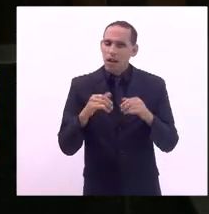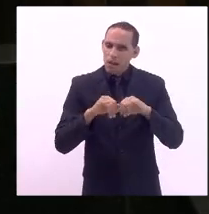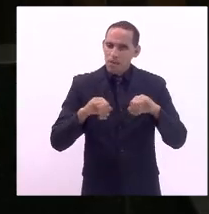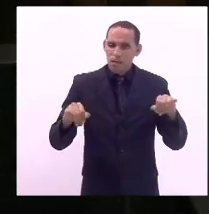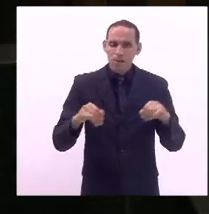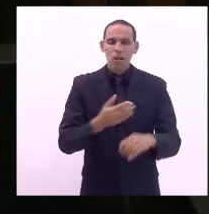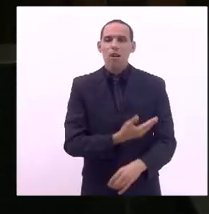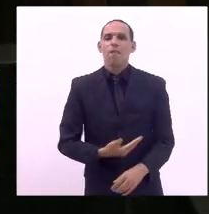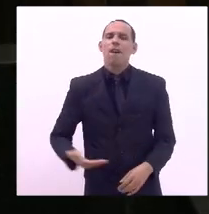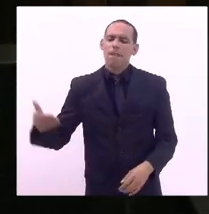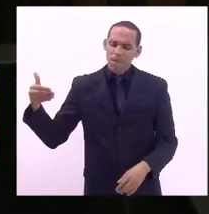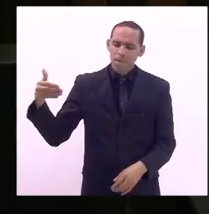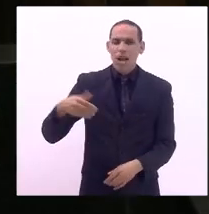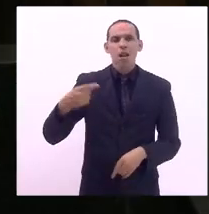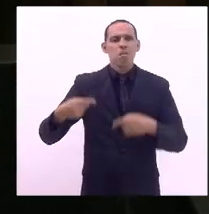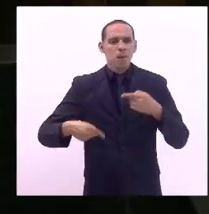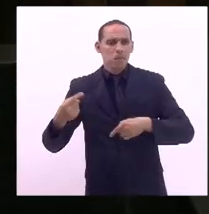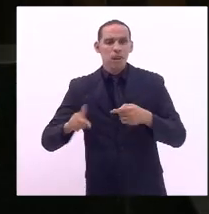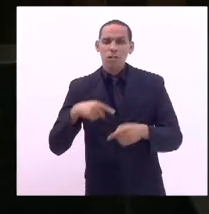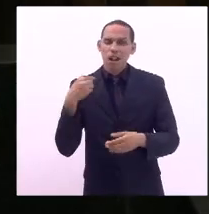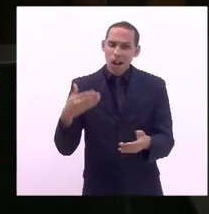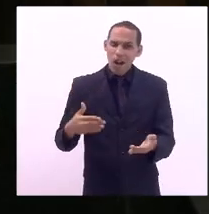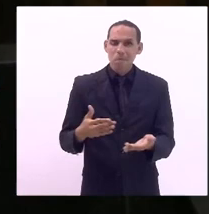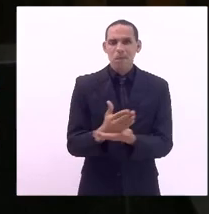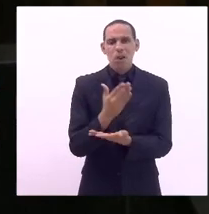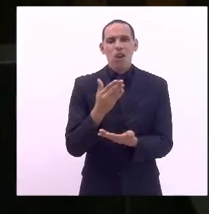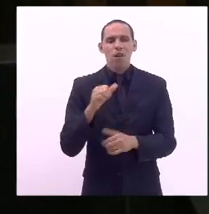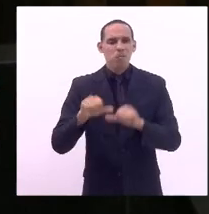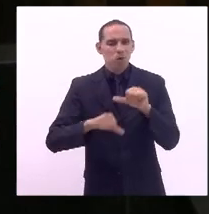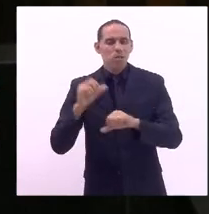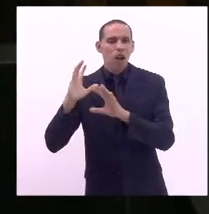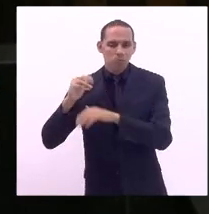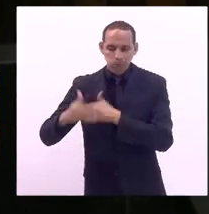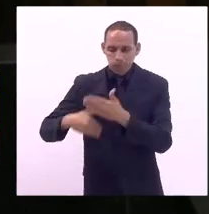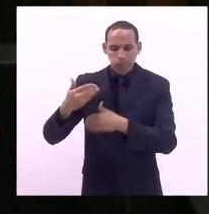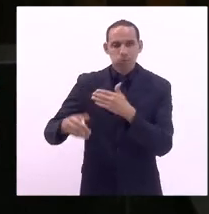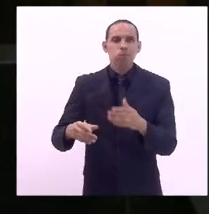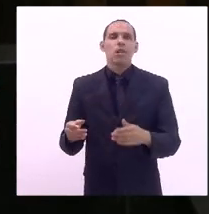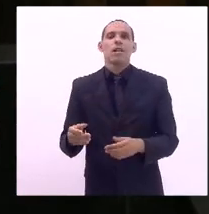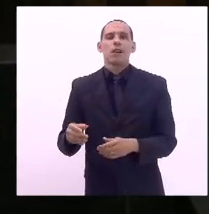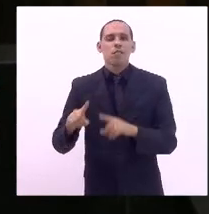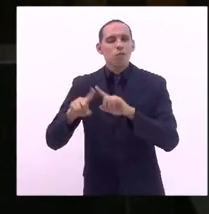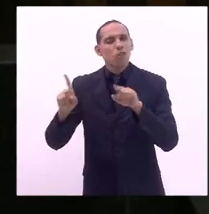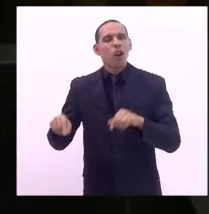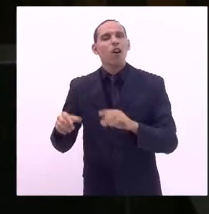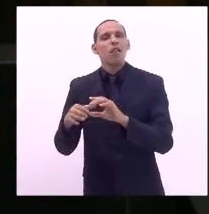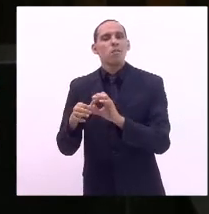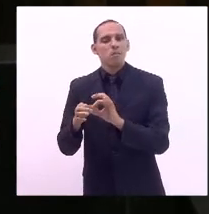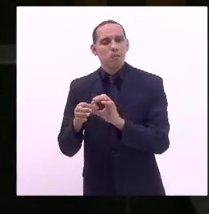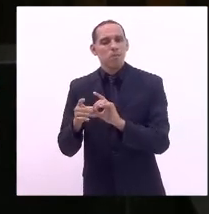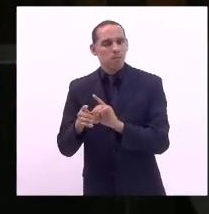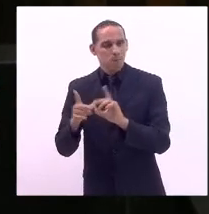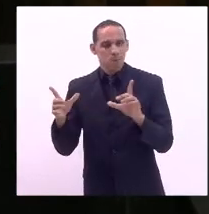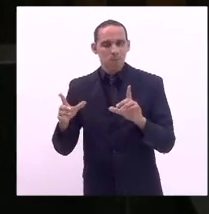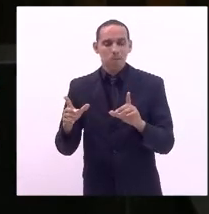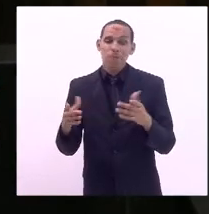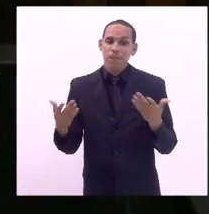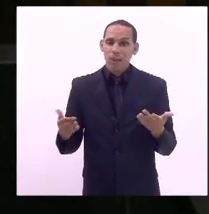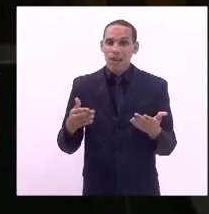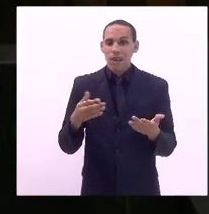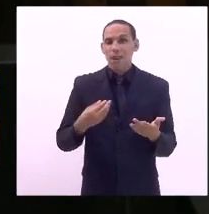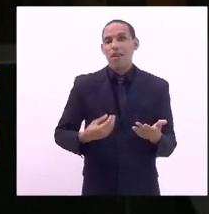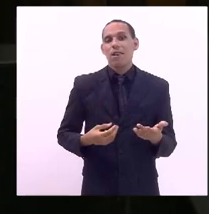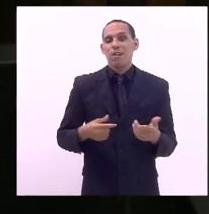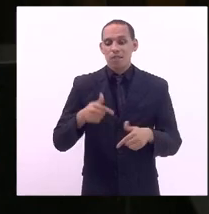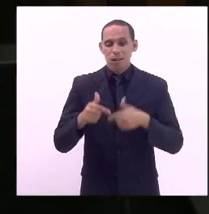governo, vem para esse debate, vamos aprovar essas mudanças na carreira dos trabalhadores do DETRAN, eles merecem, vão com isso melhorar a qualidade